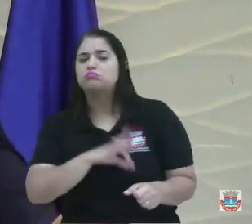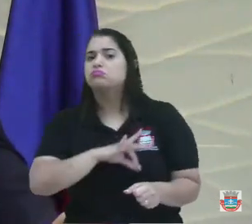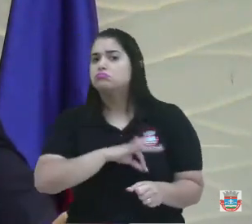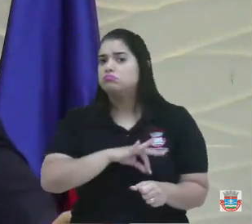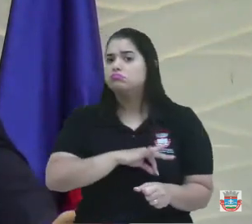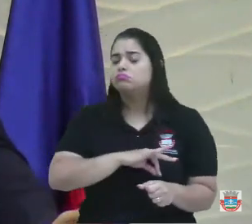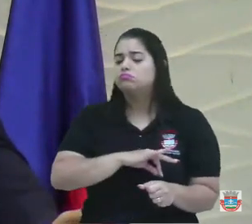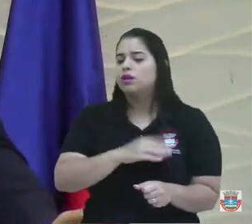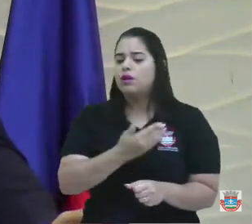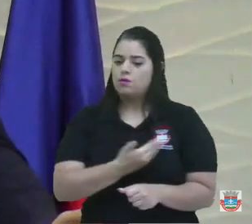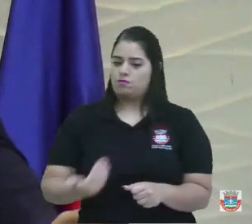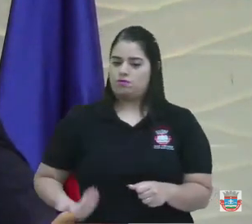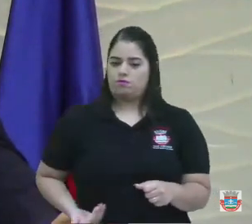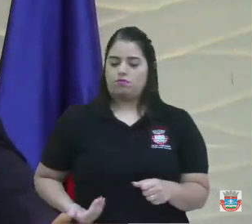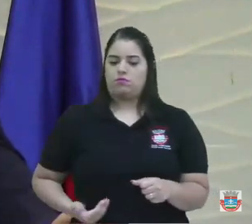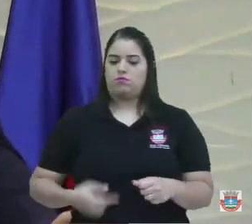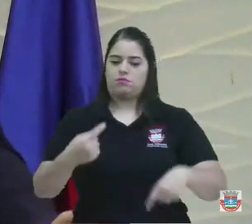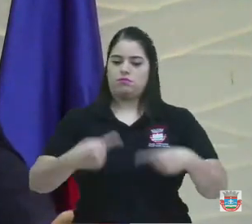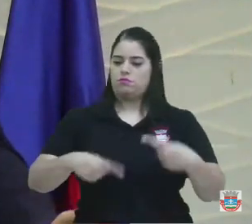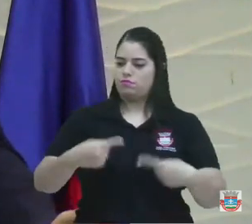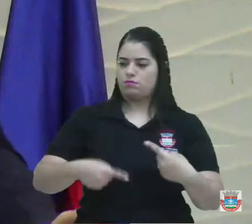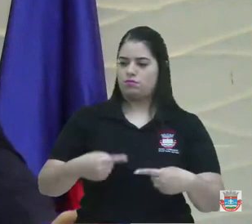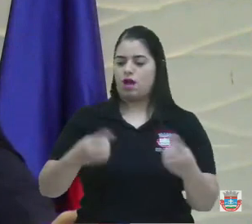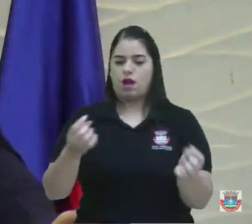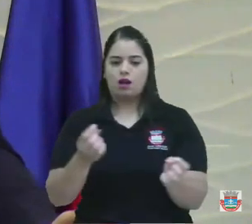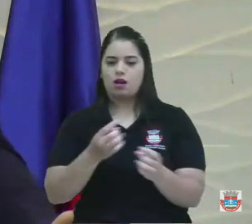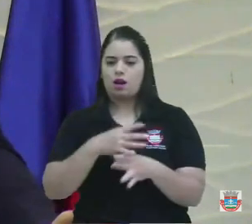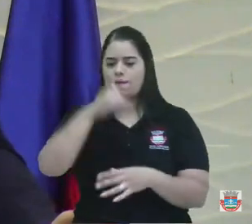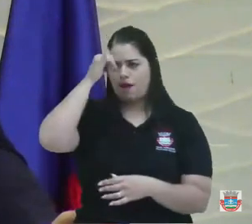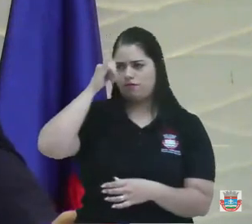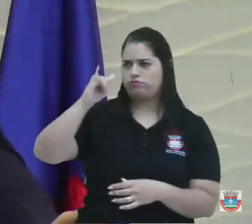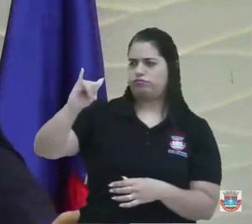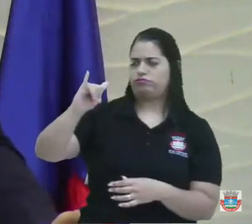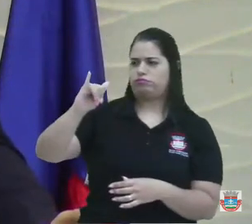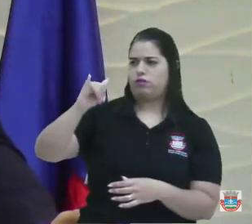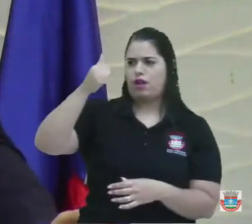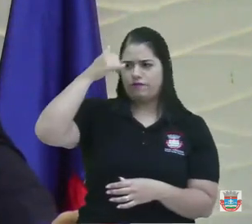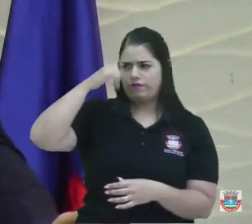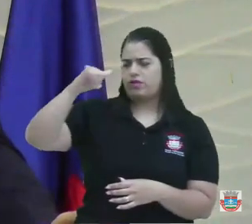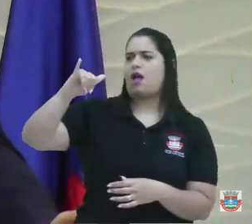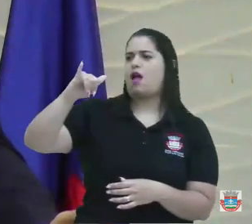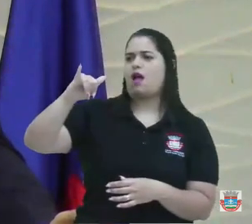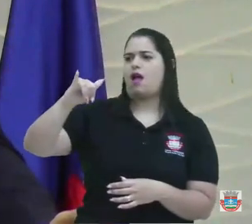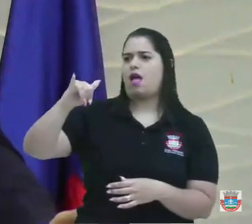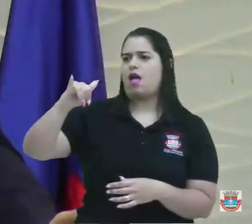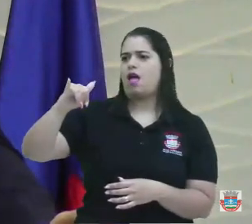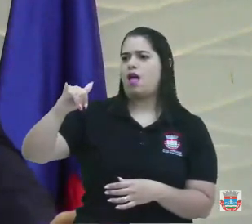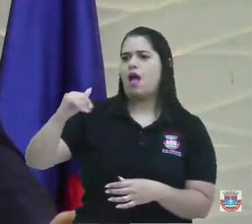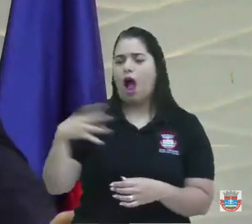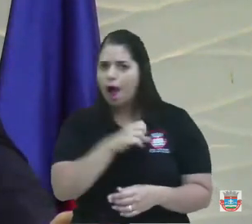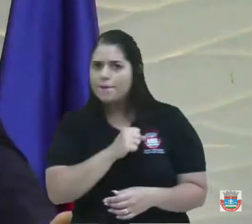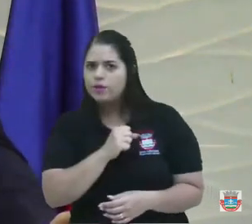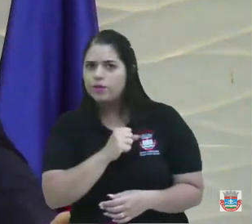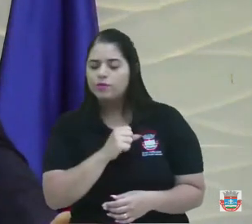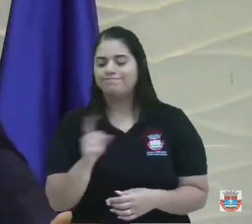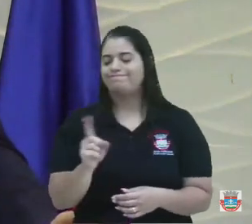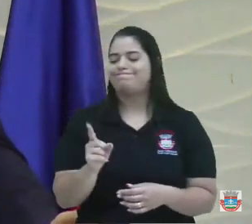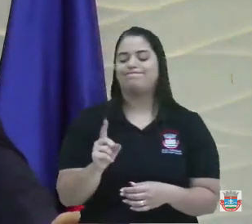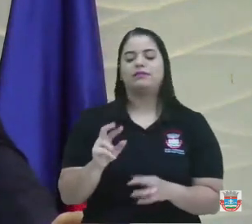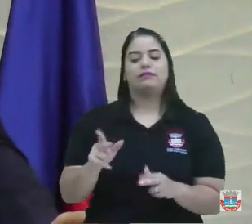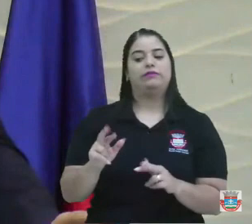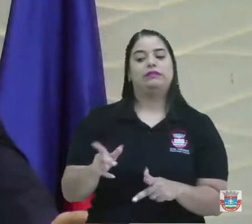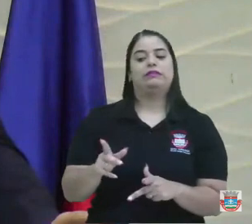política pública de combate à violência do dia para a noite, não. Então a gente precisa também unir